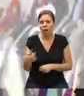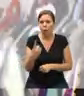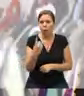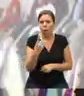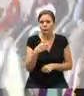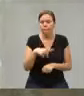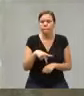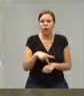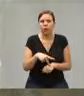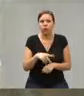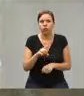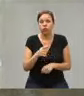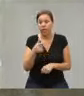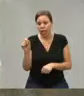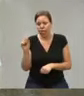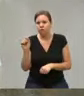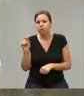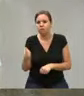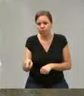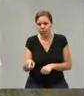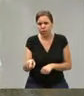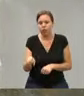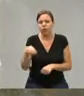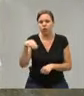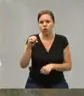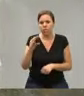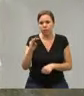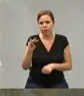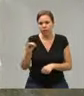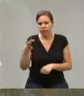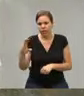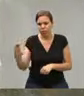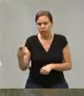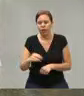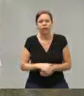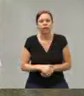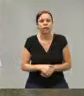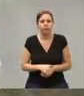Moçambique, 10 mil crianças apenas em Moçambique. Então a